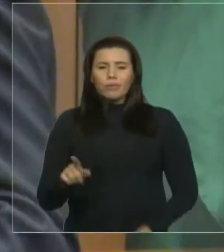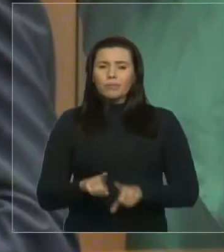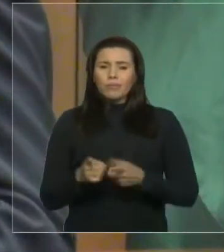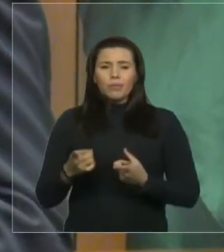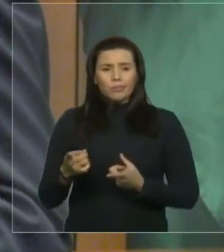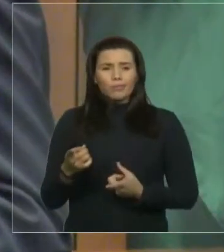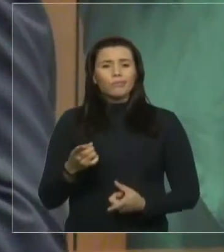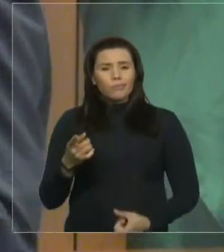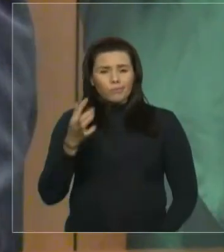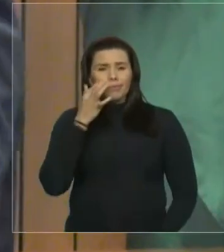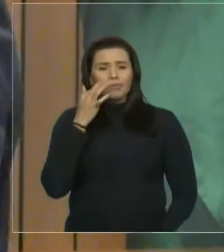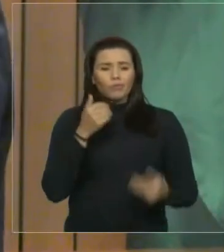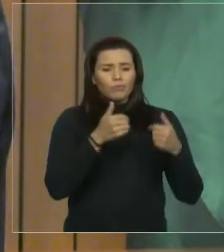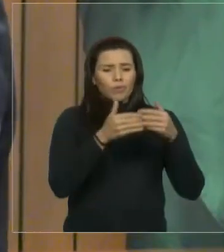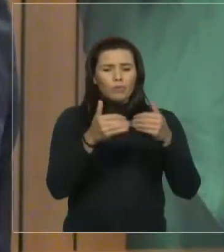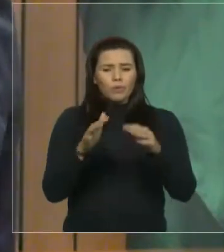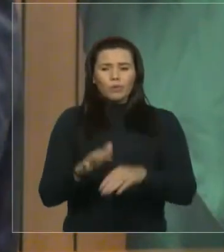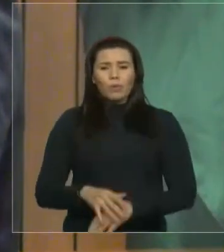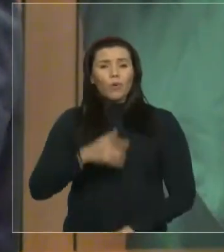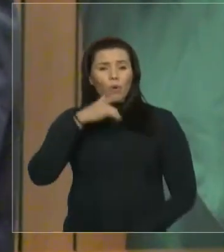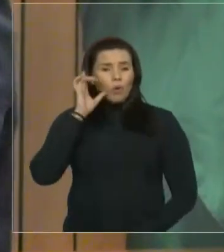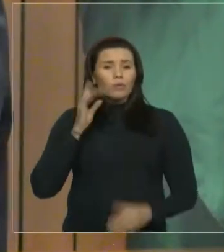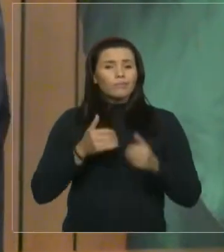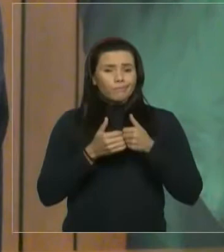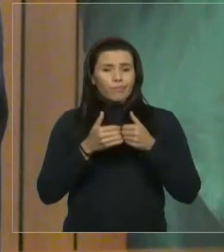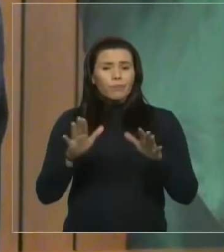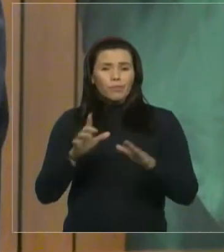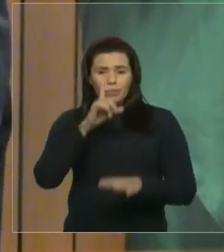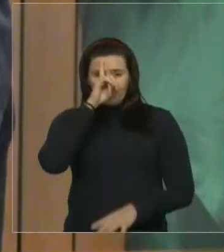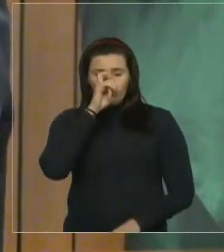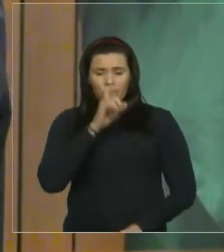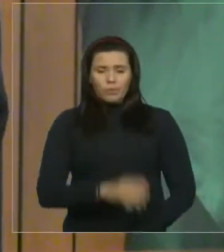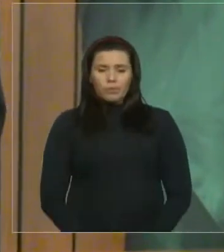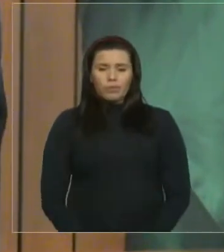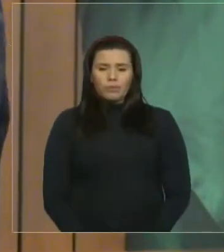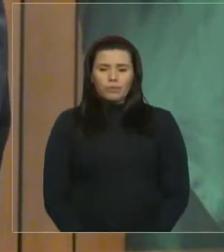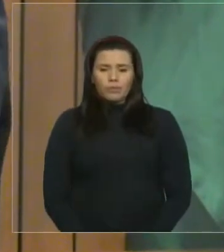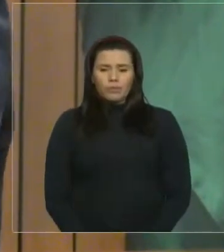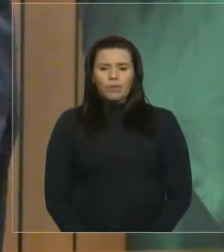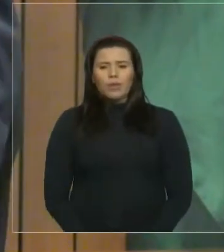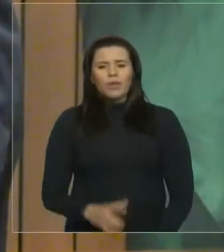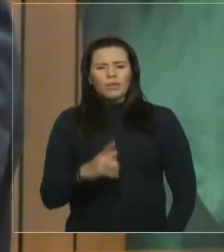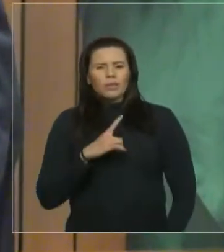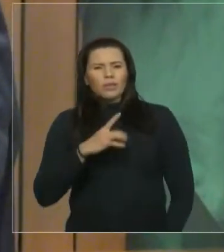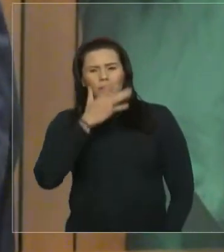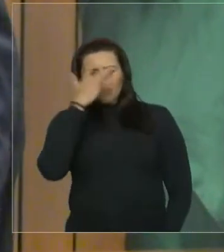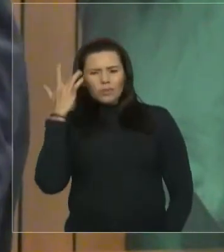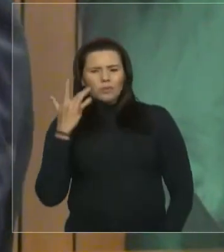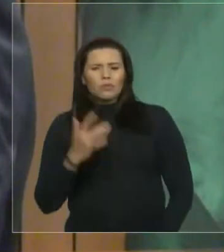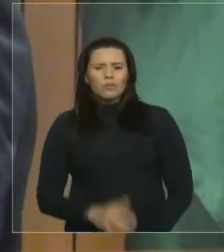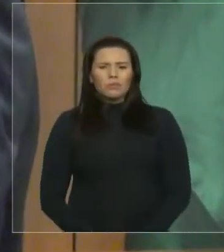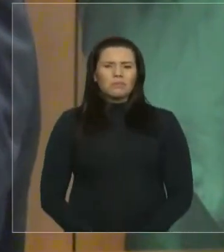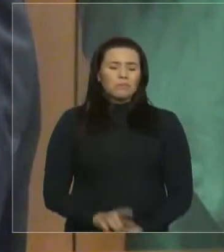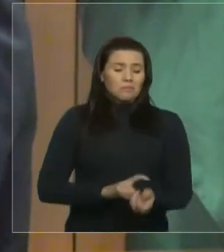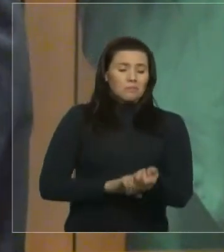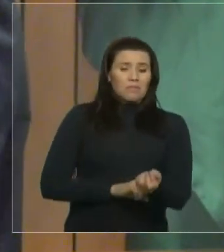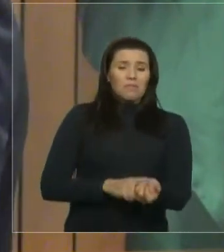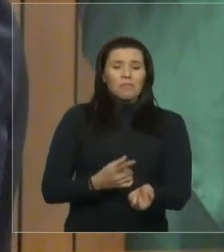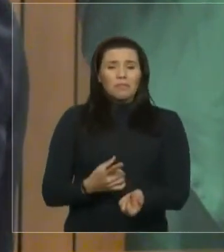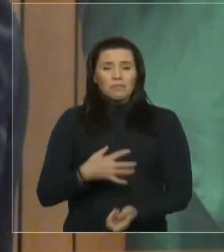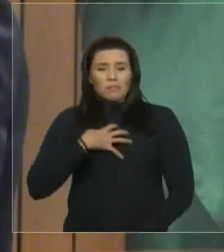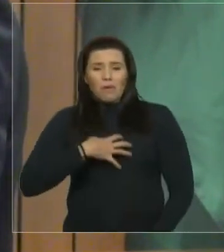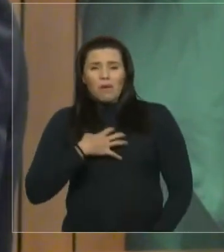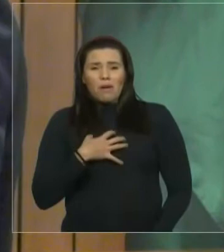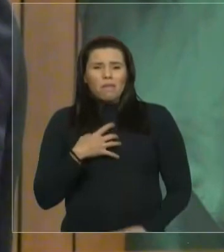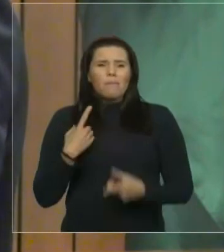ontem foi mais um, e vai continuar abrindo. Aí tem ninguém que vai passar mal, que vai se zangar novamente, porque não